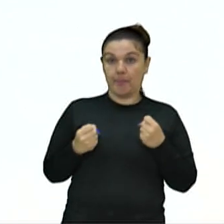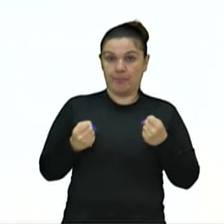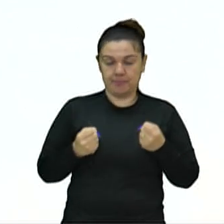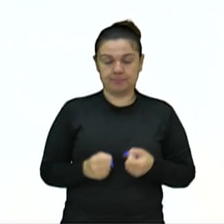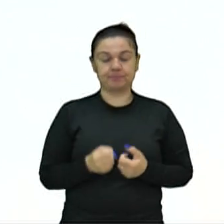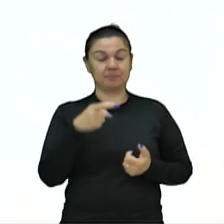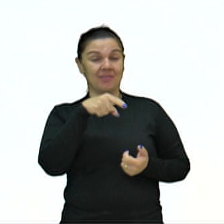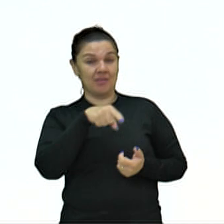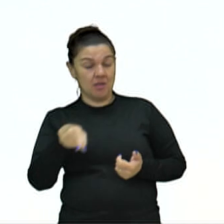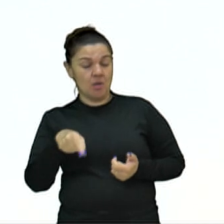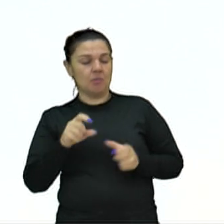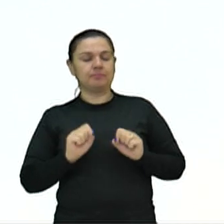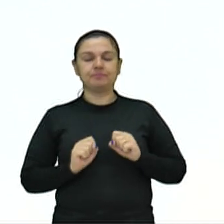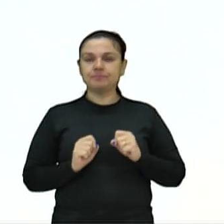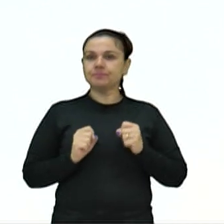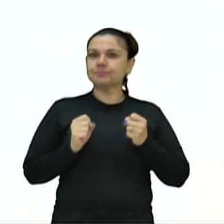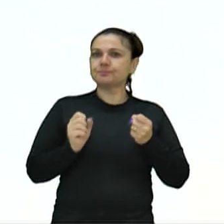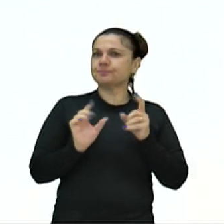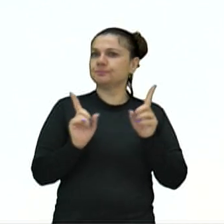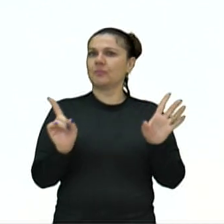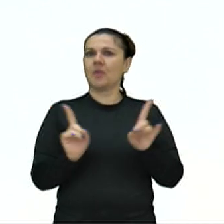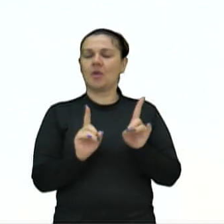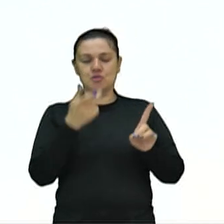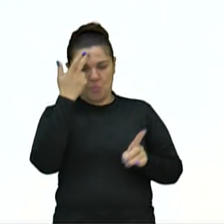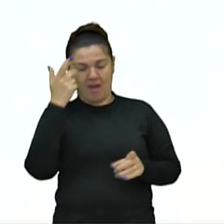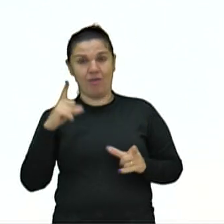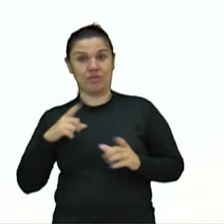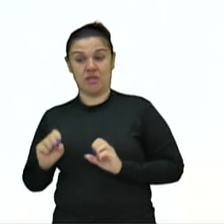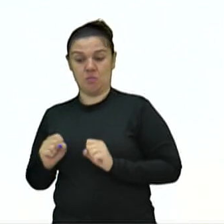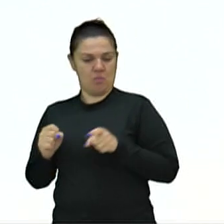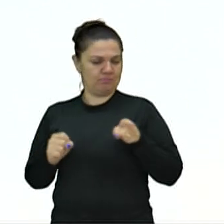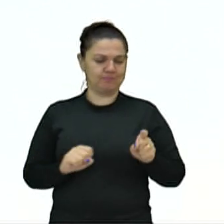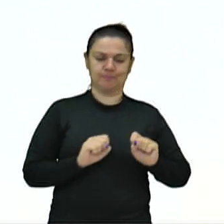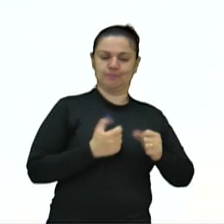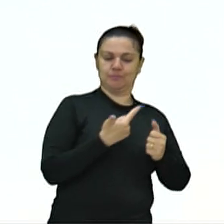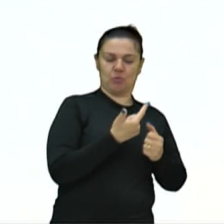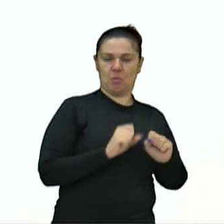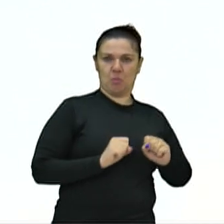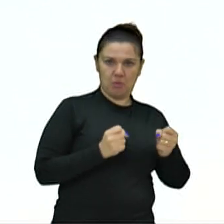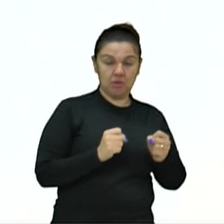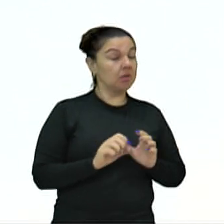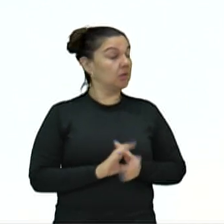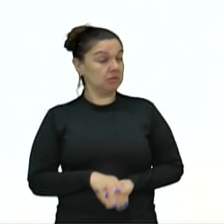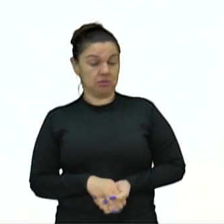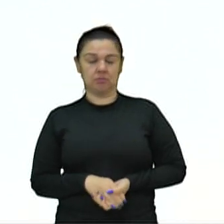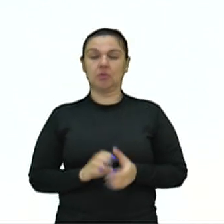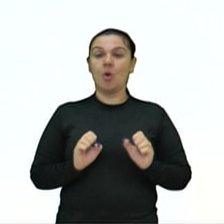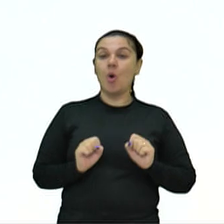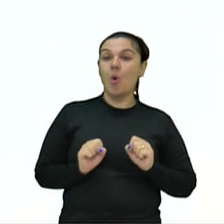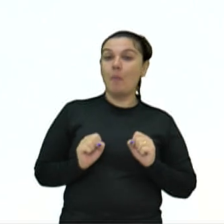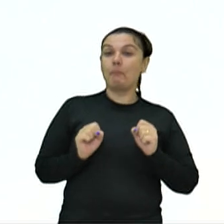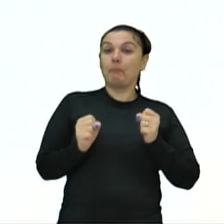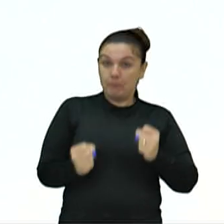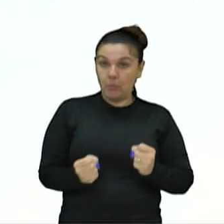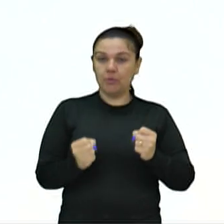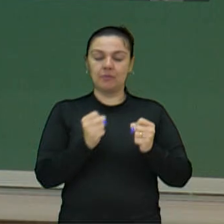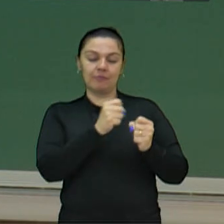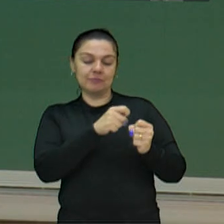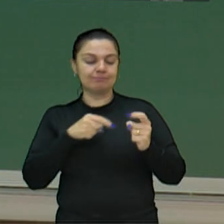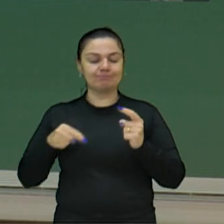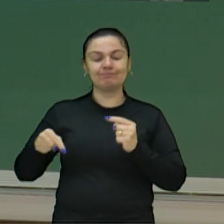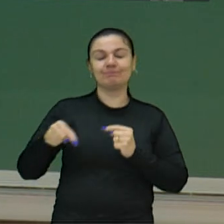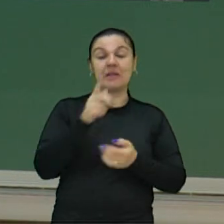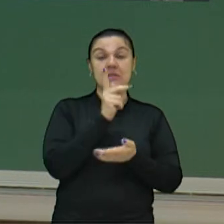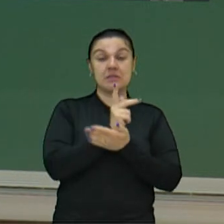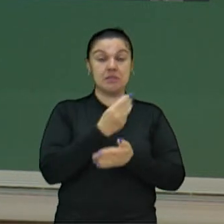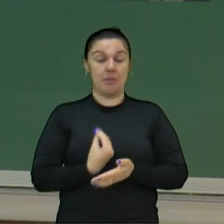poder não é algo que um tem e o outro não. O poder, na verdade, permeia a vida. Então, você acha